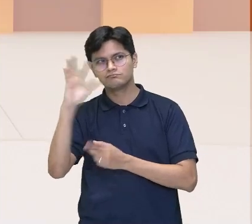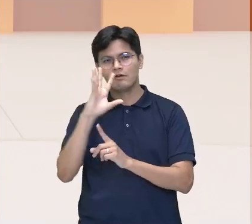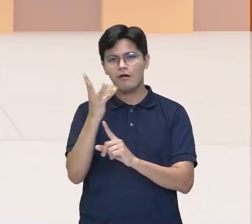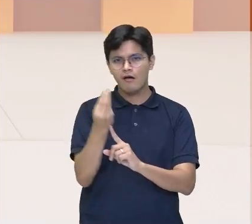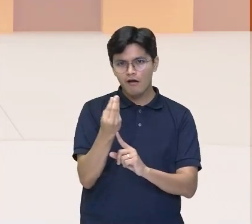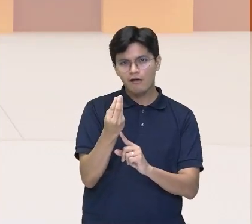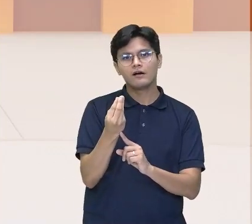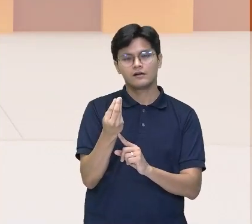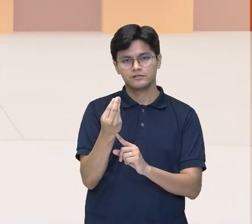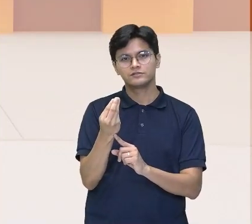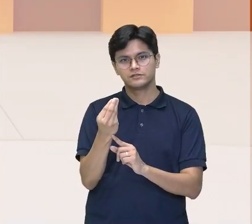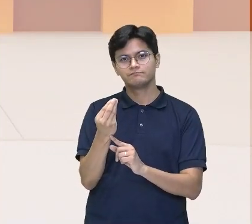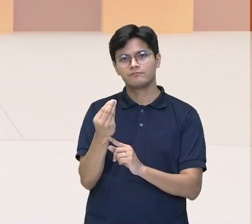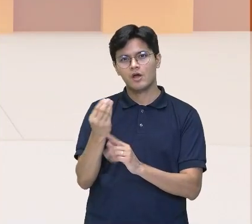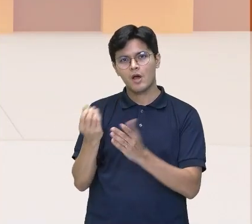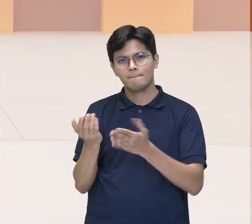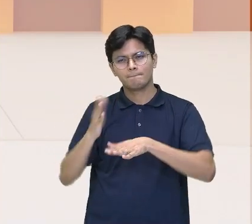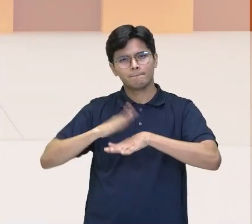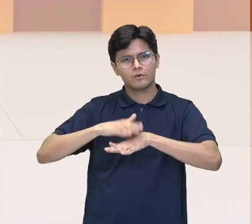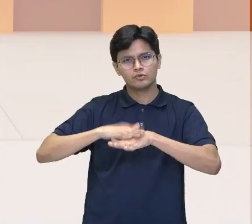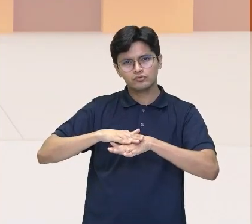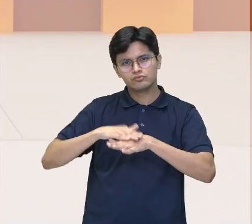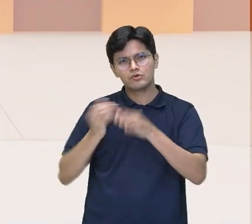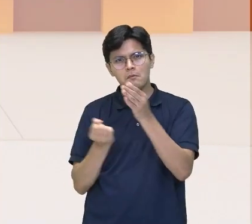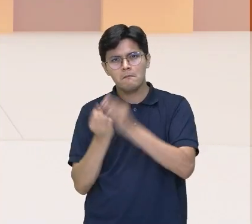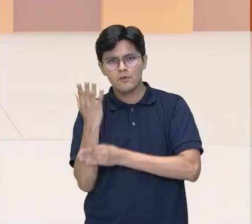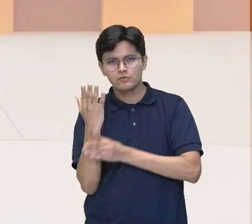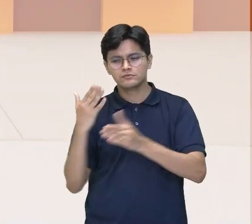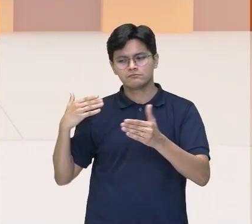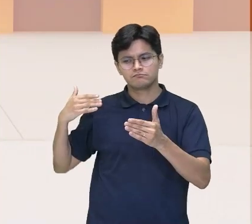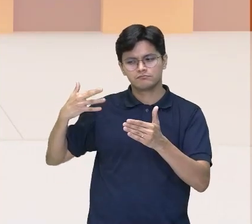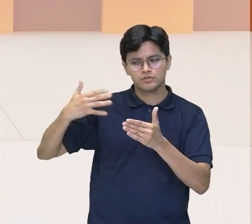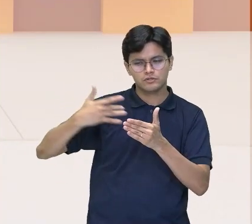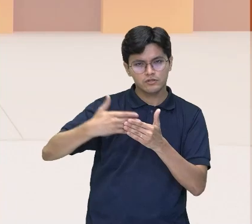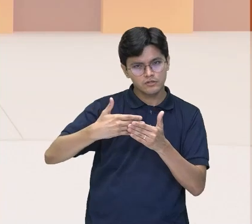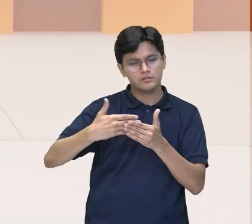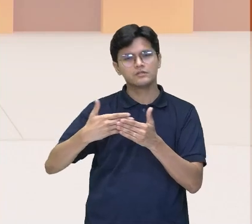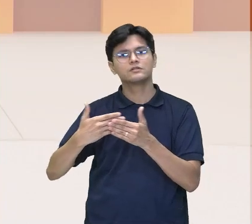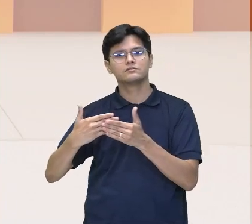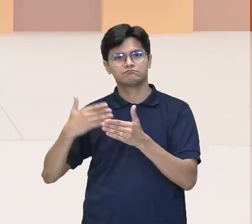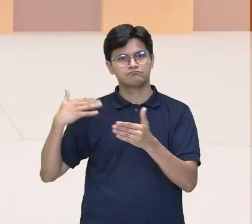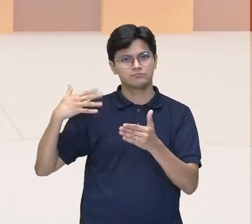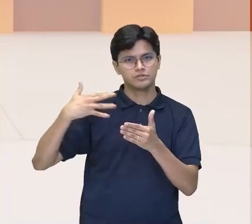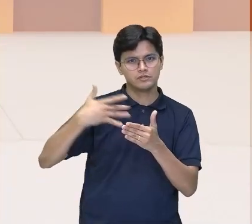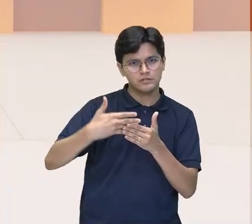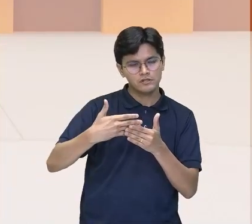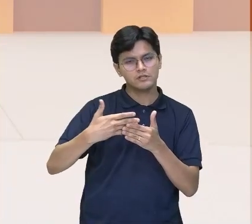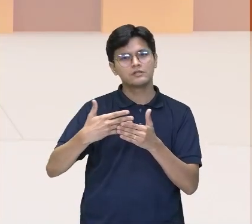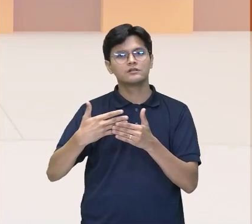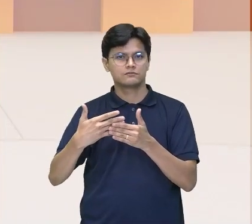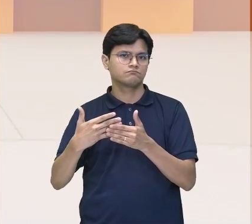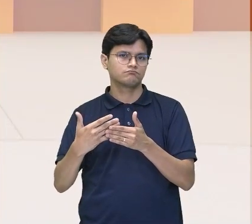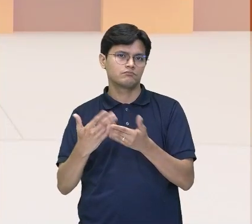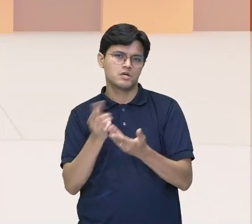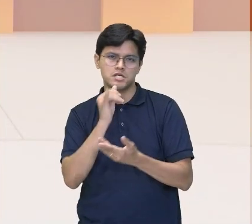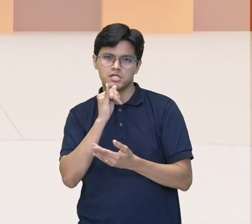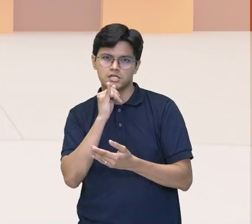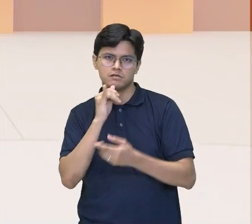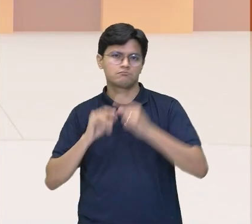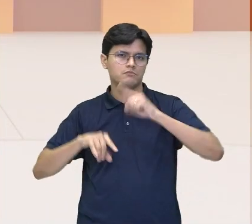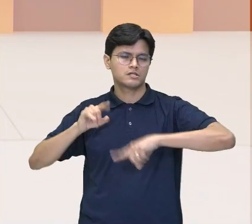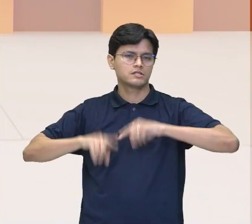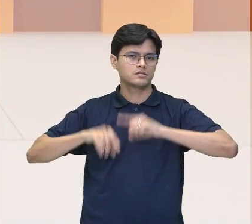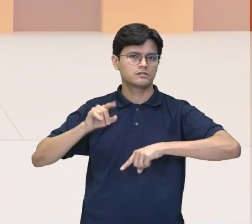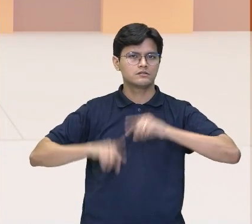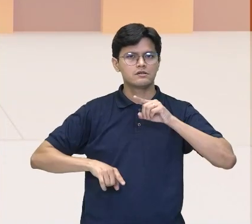foi produzido historicamente, né, construído, seja uma questão material, seja